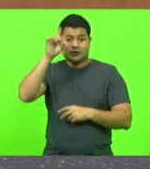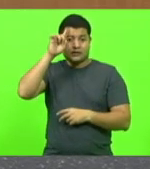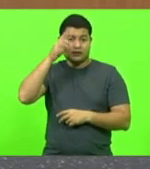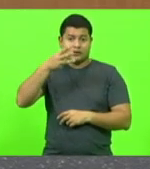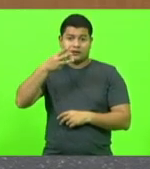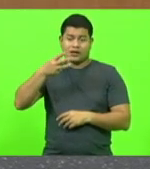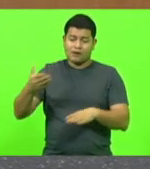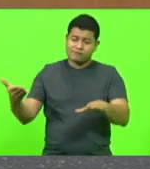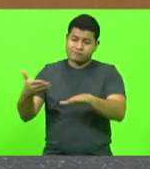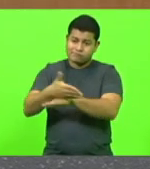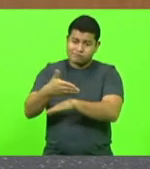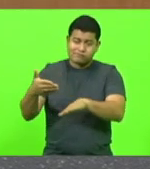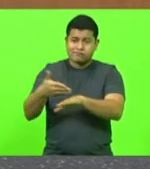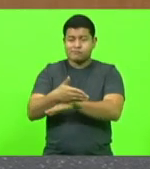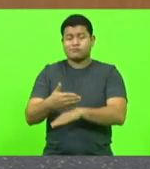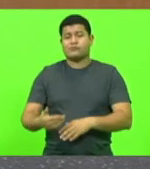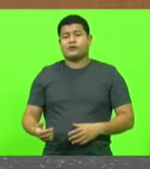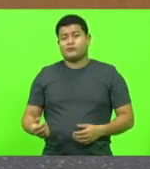enfim,